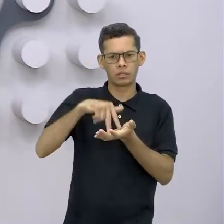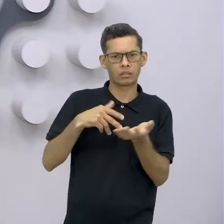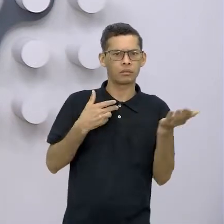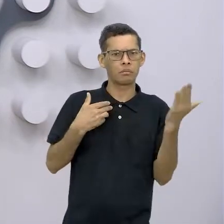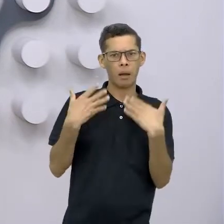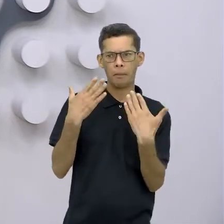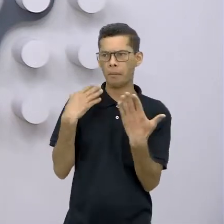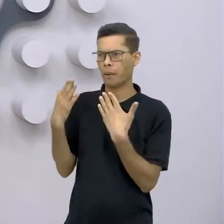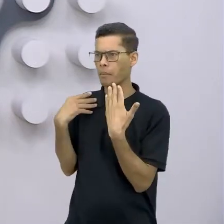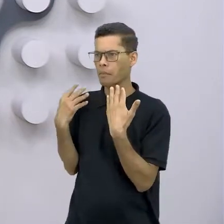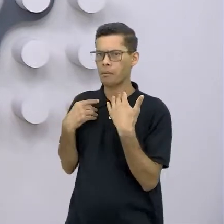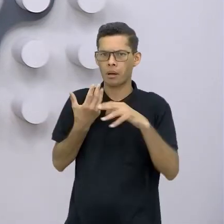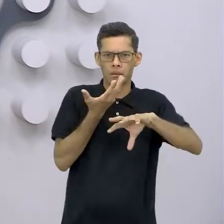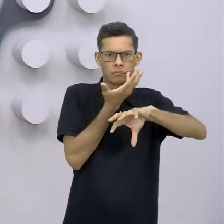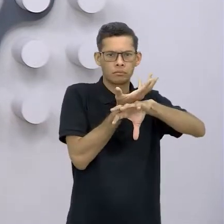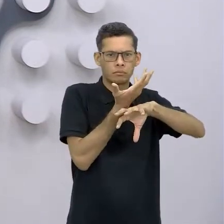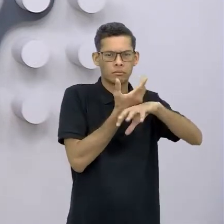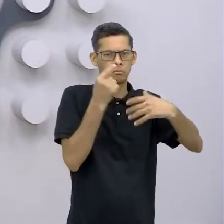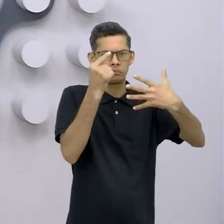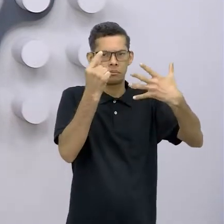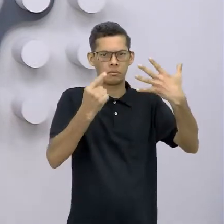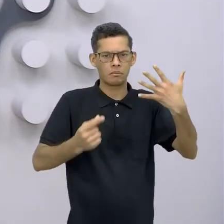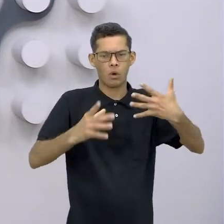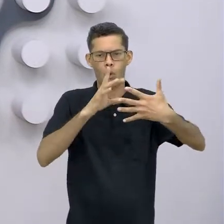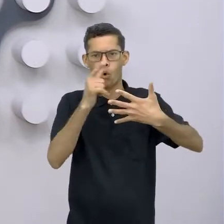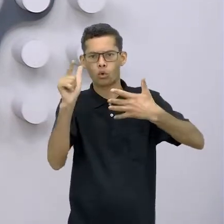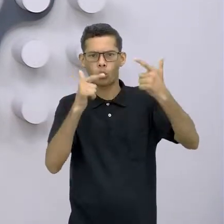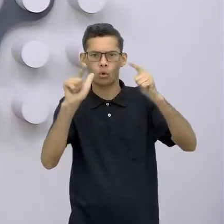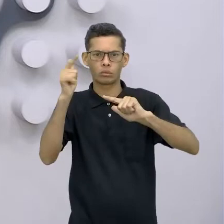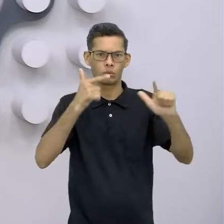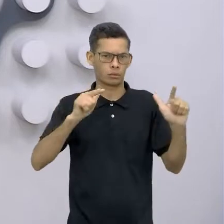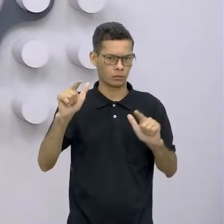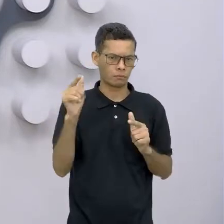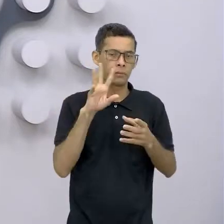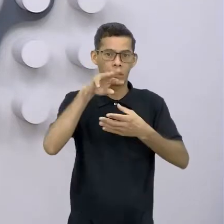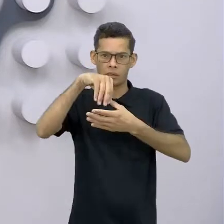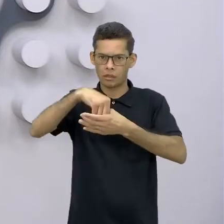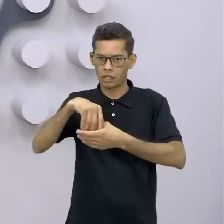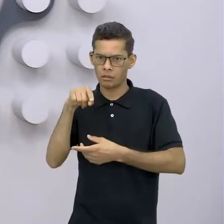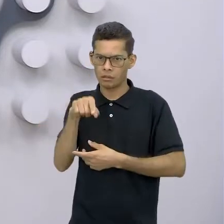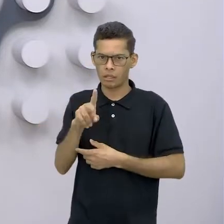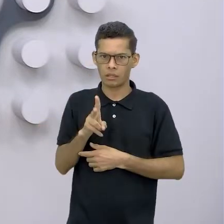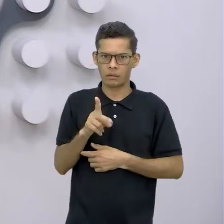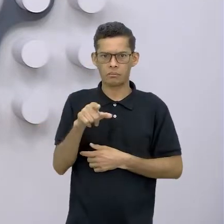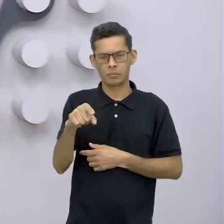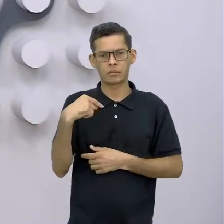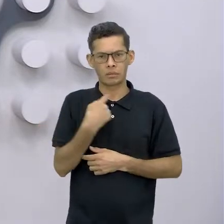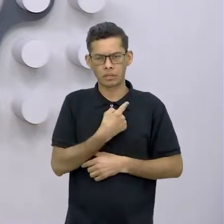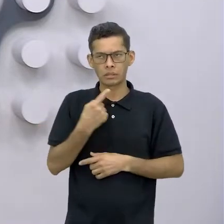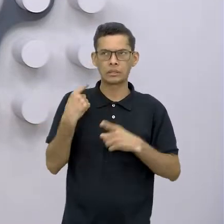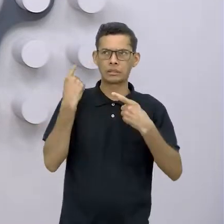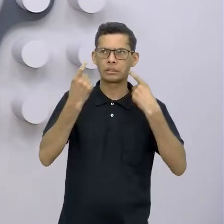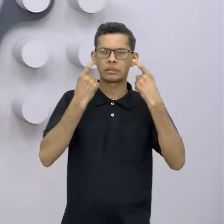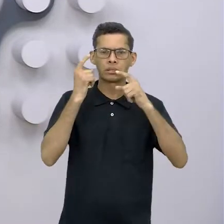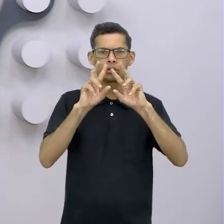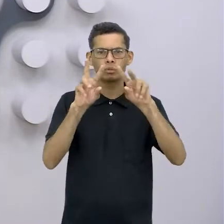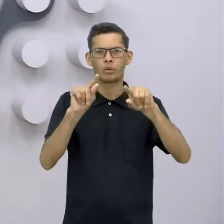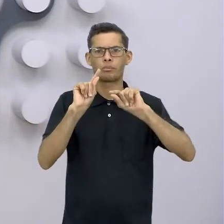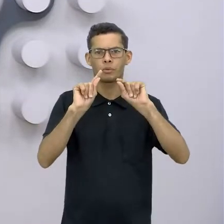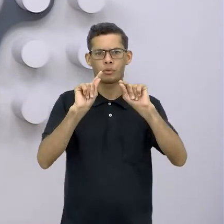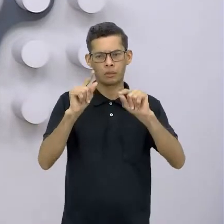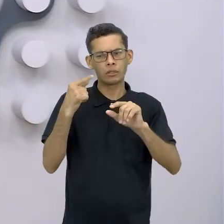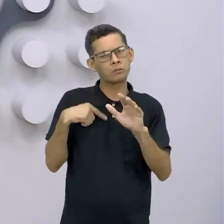essas outras disciplinas e aqui dentro dessa disciplina também existe uma preocupação em